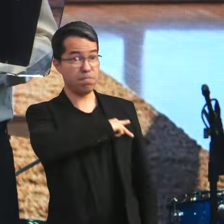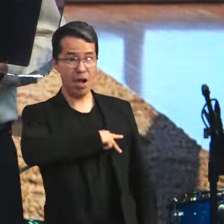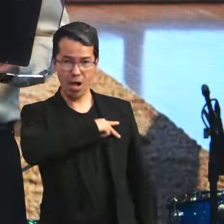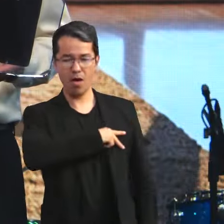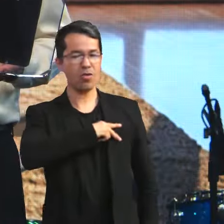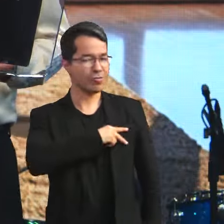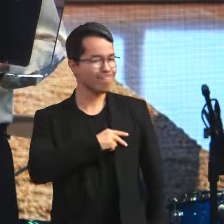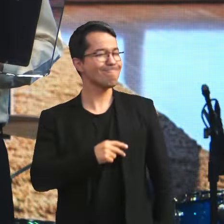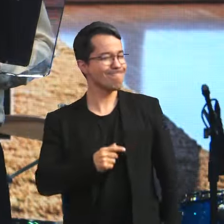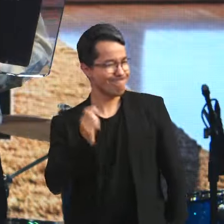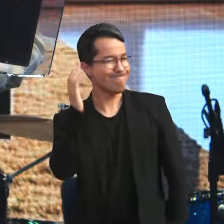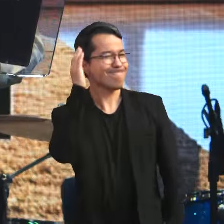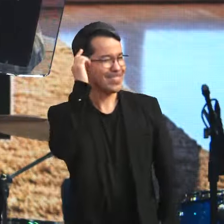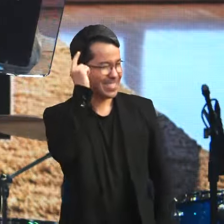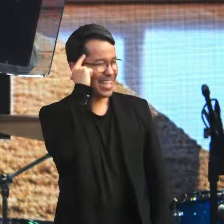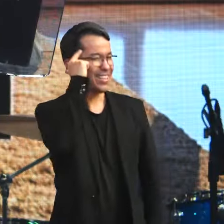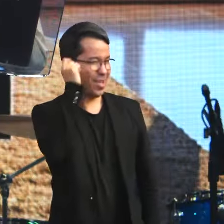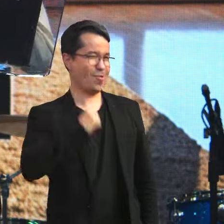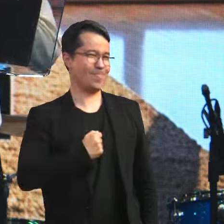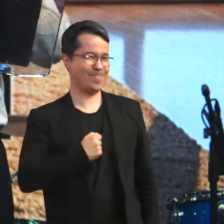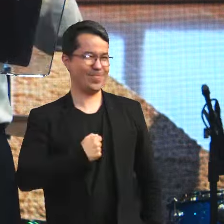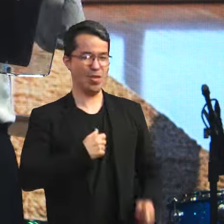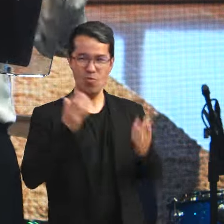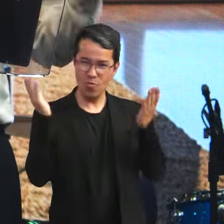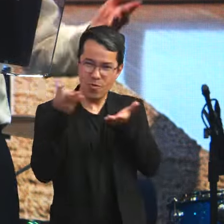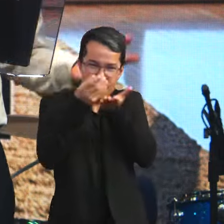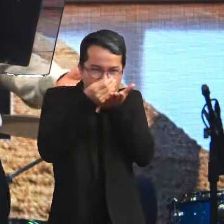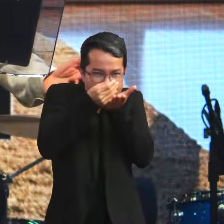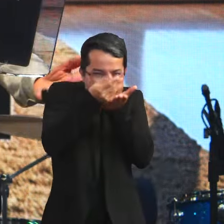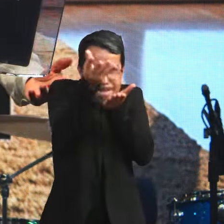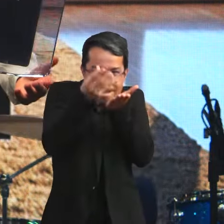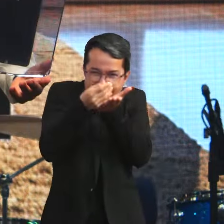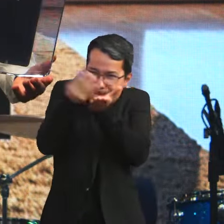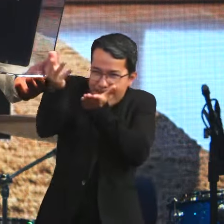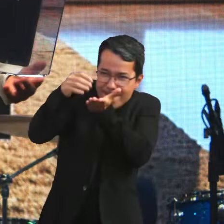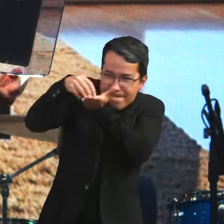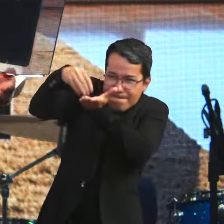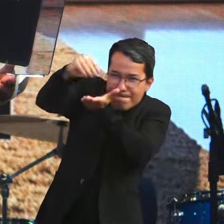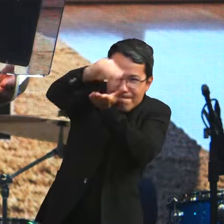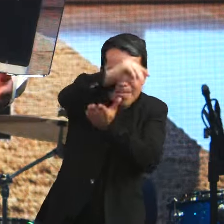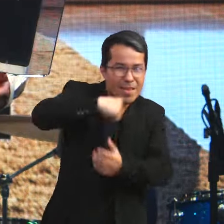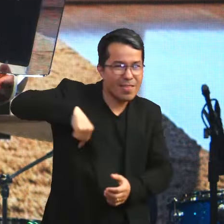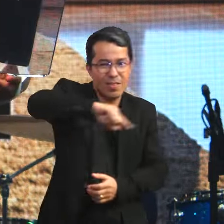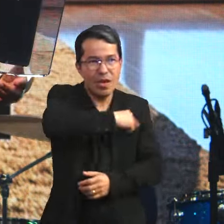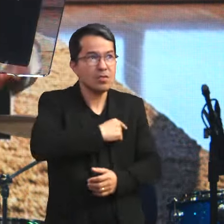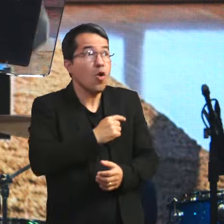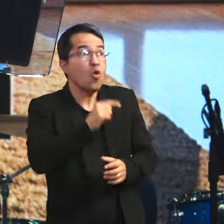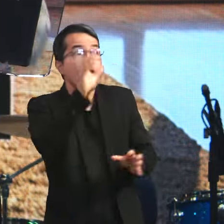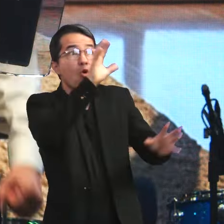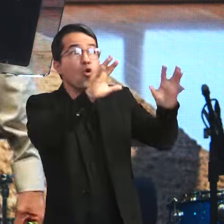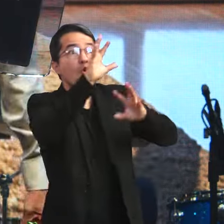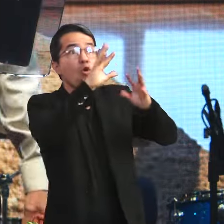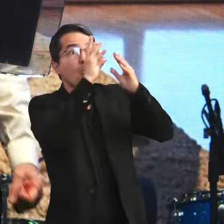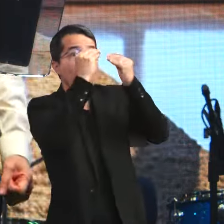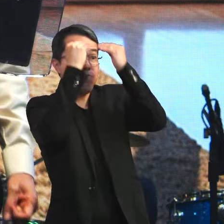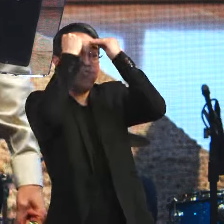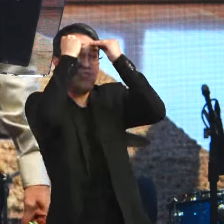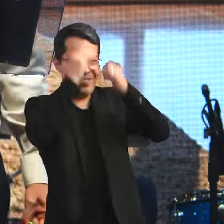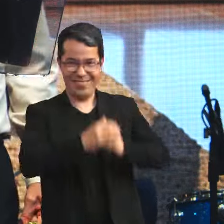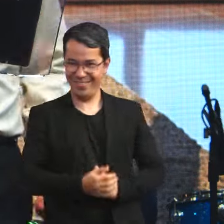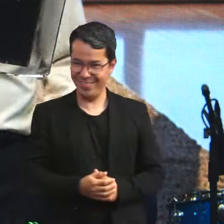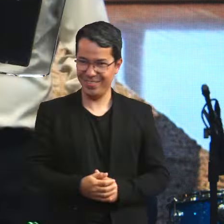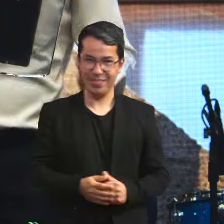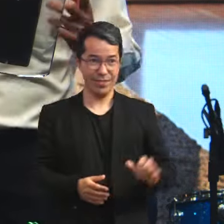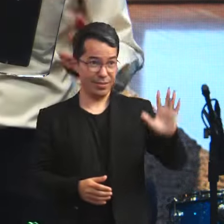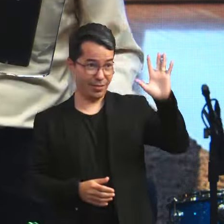outra das chaves de Paulo dispo a pagar PR estar disposto a pagar o preço em quinto lugar e em